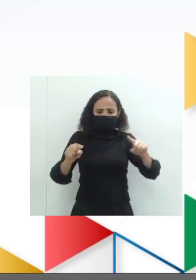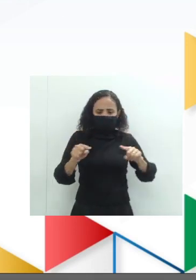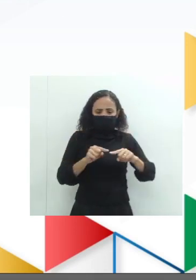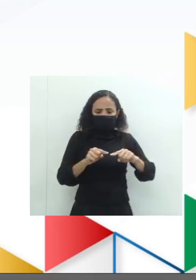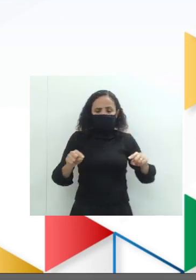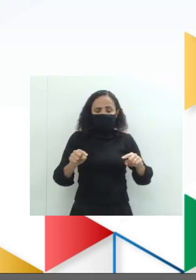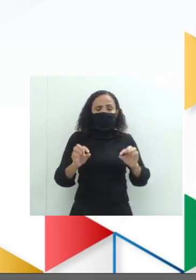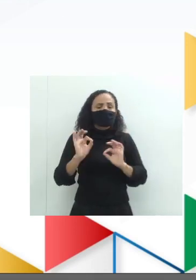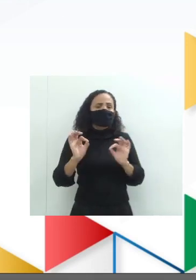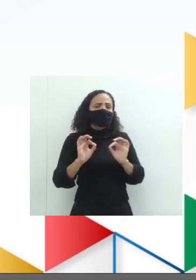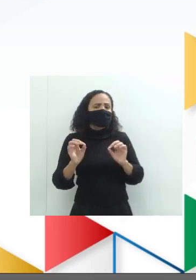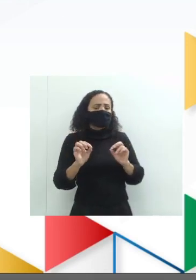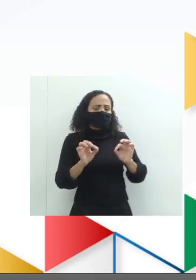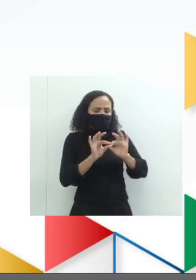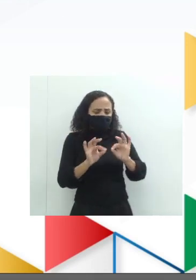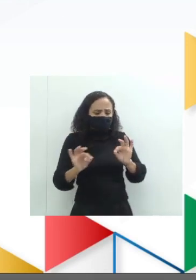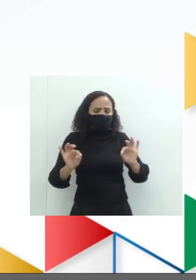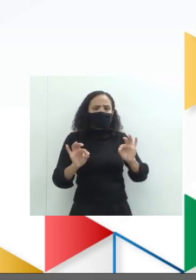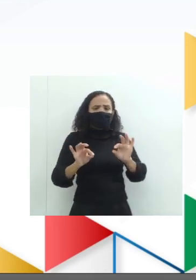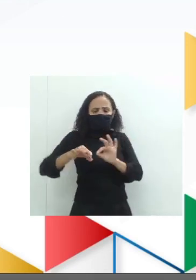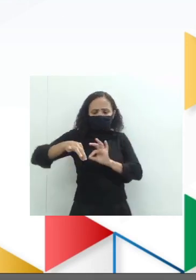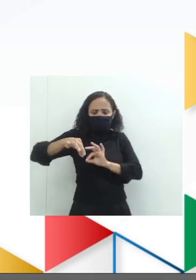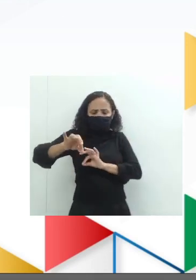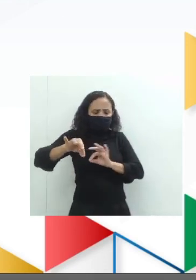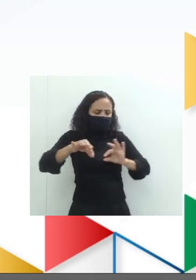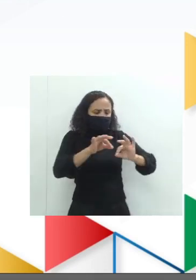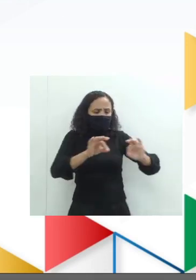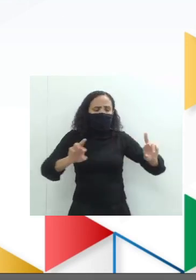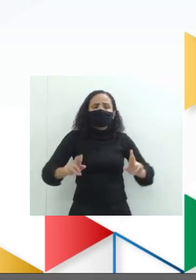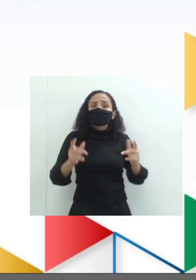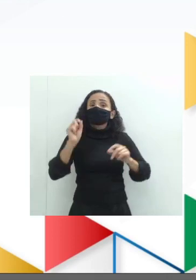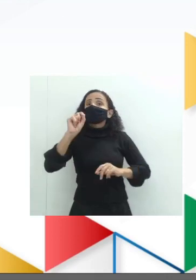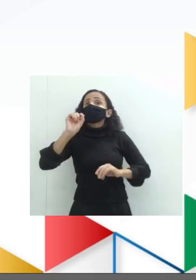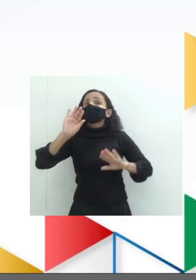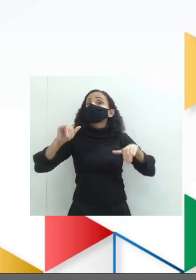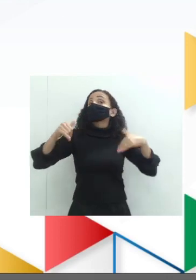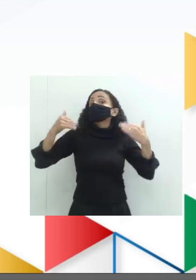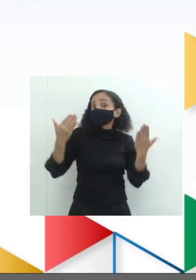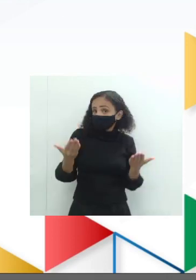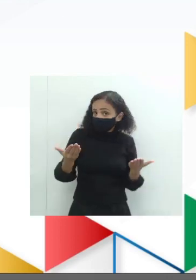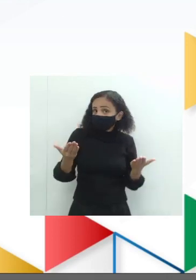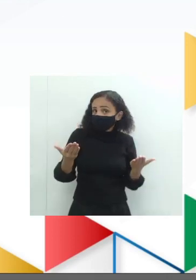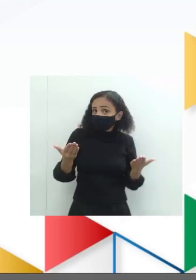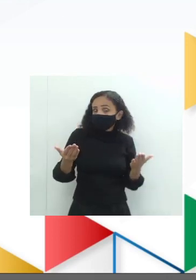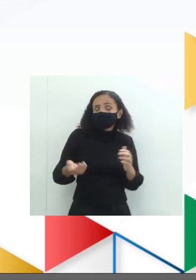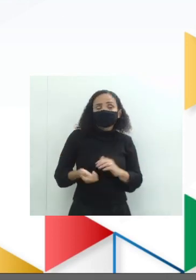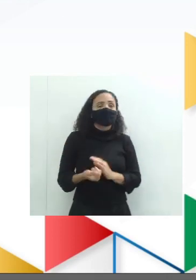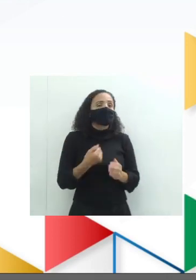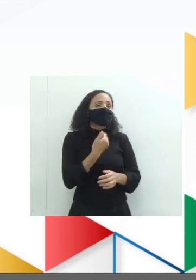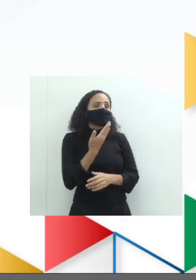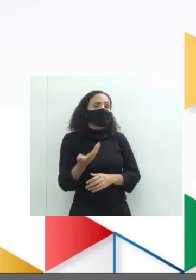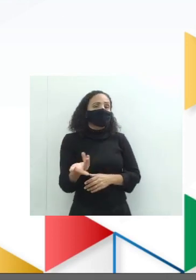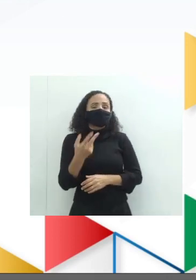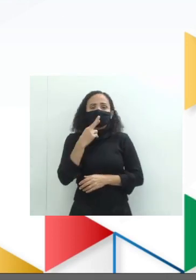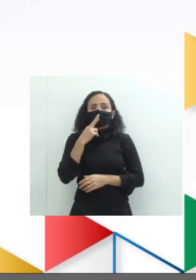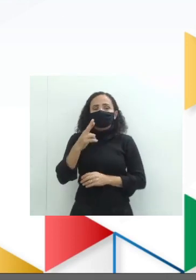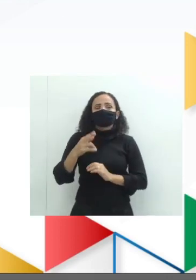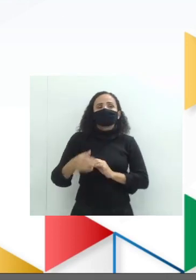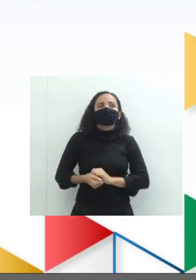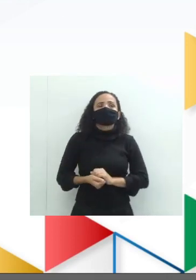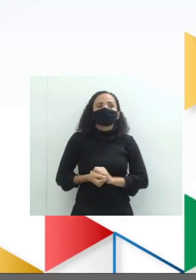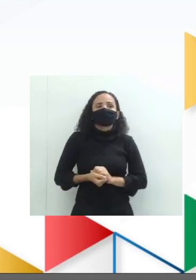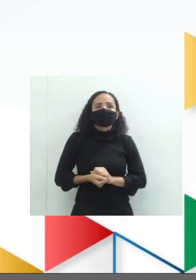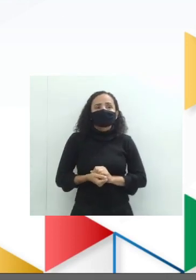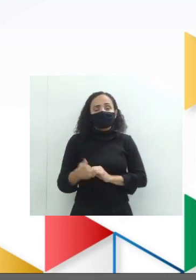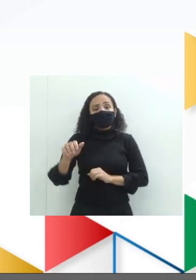possuem medidas diferentes, dizemos que o triângulo é... Vamos responder? Vamos lá. Primeira